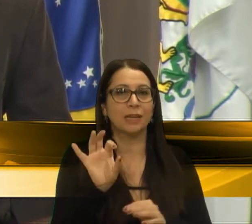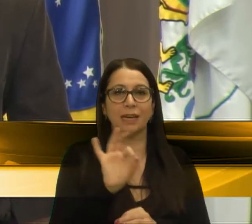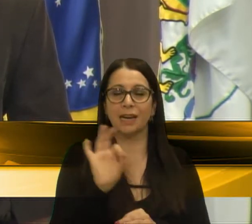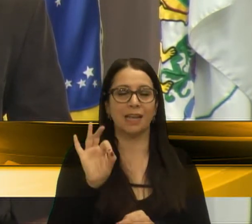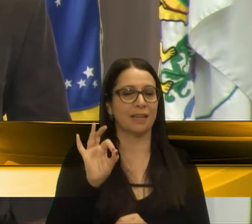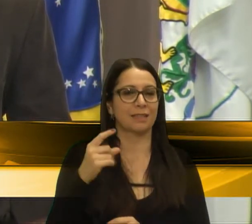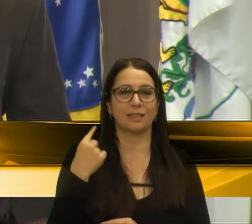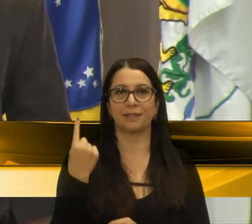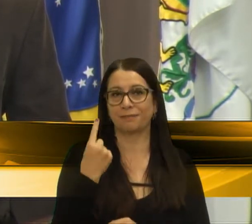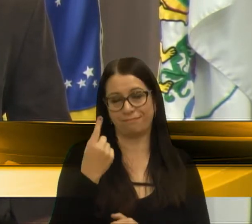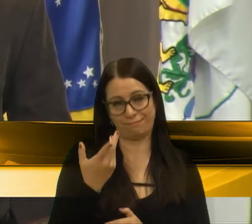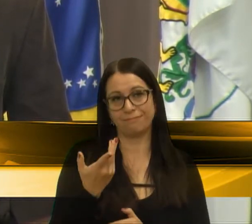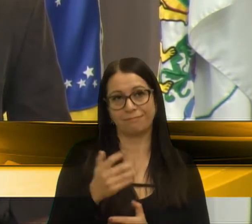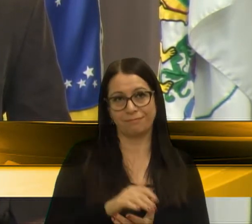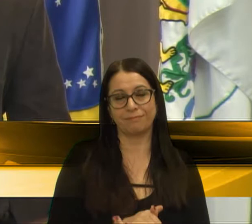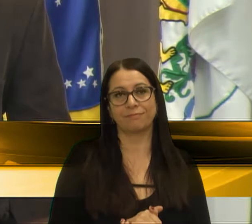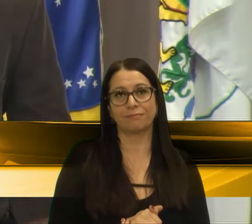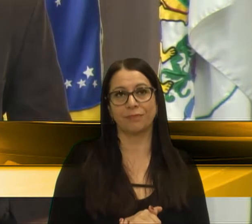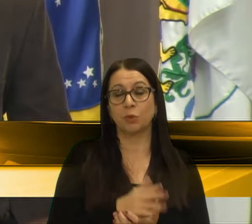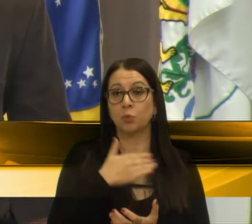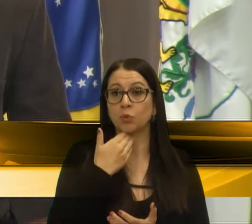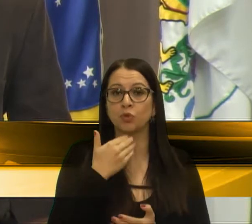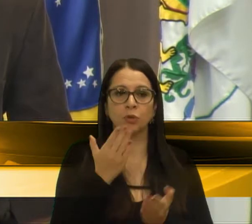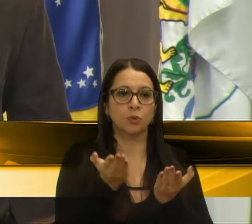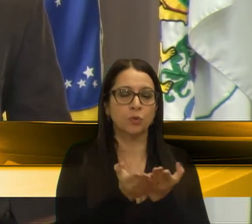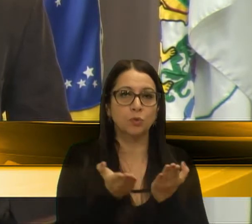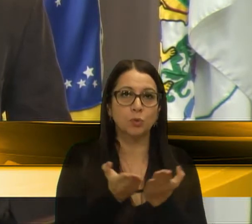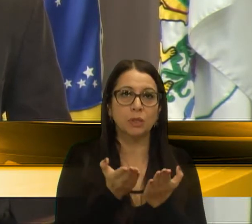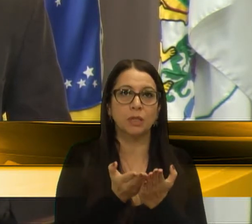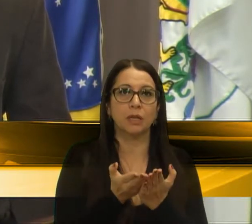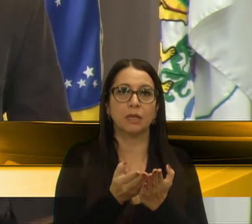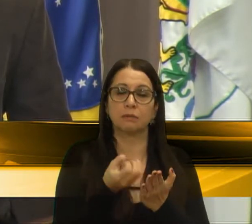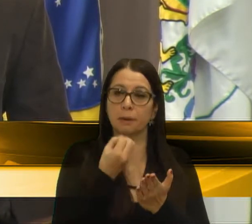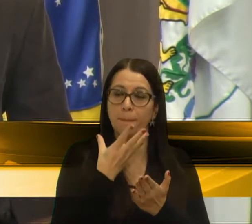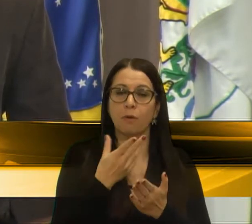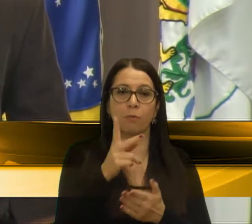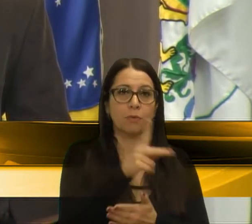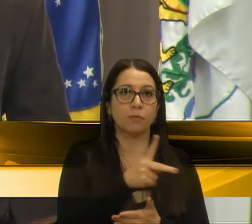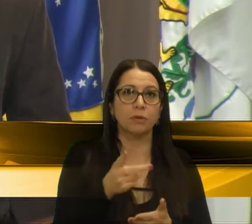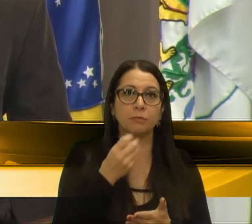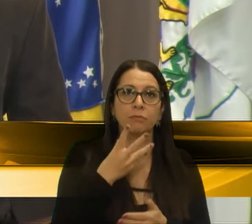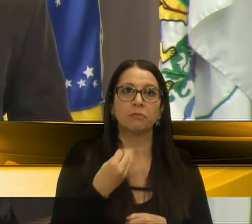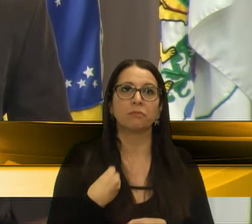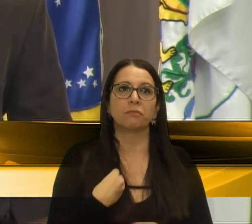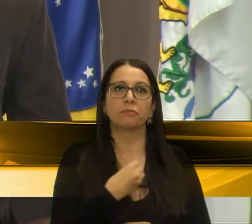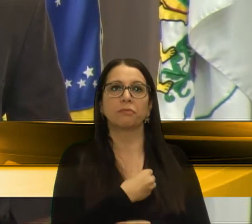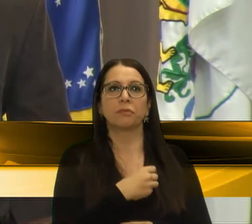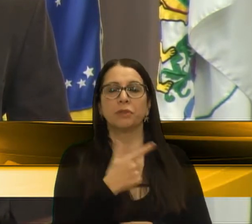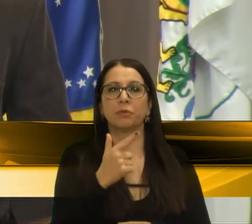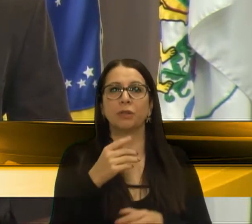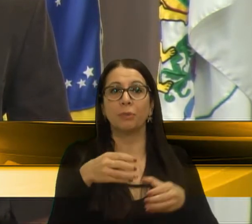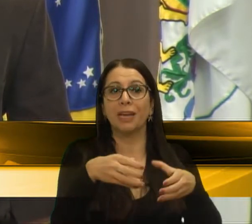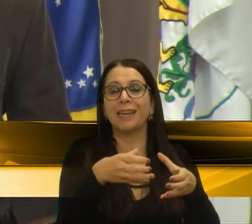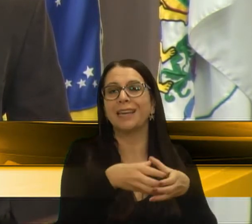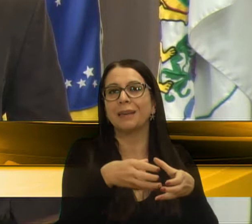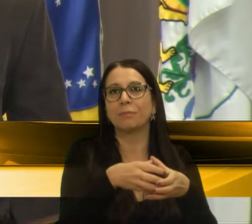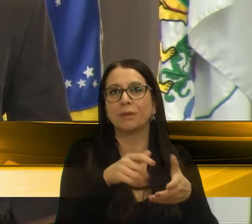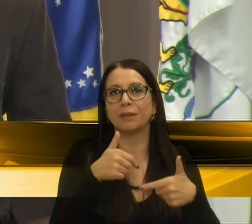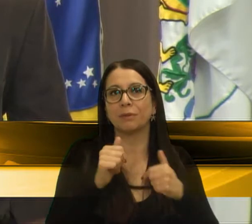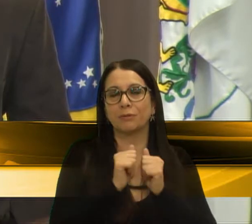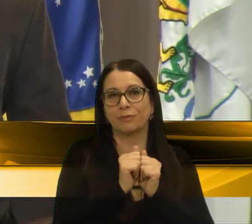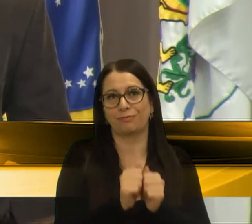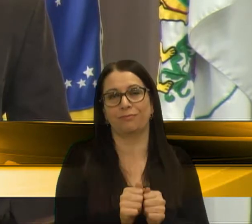sozinho. Então, não adianta eu estudar, ser bom professor, ser bom médico, se eu não tenho uma equipe de trabalho